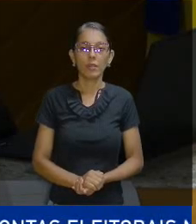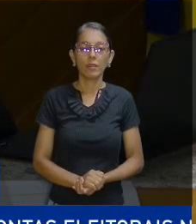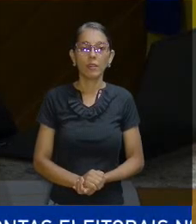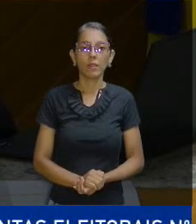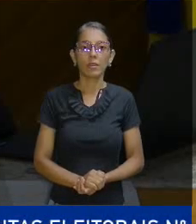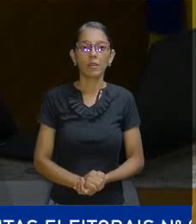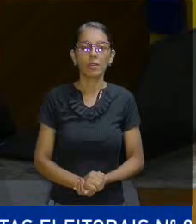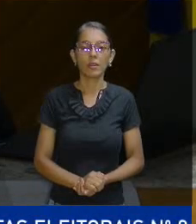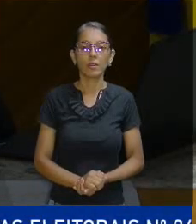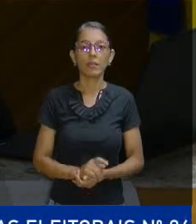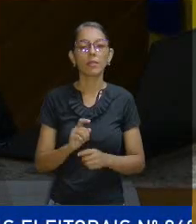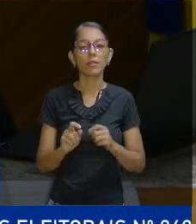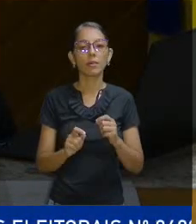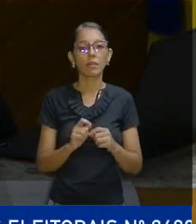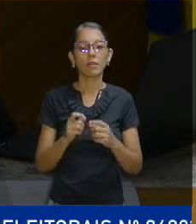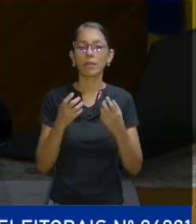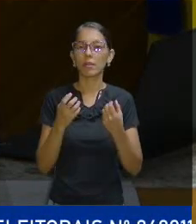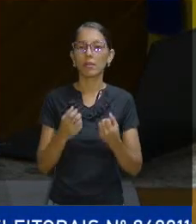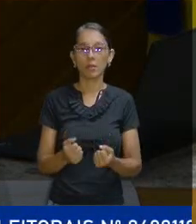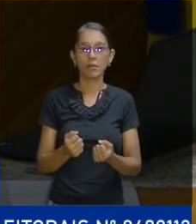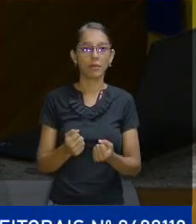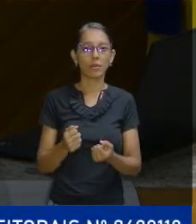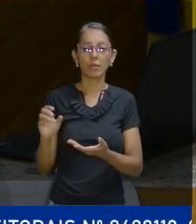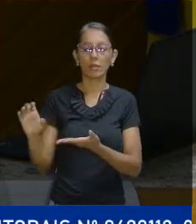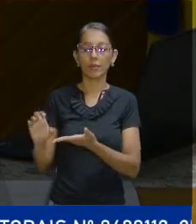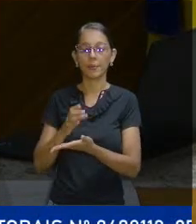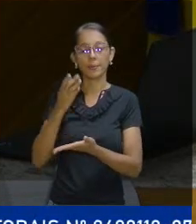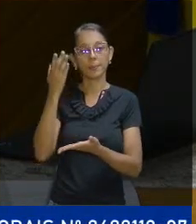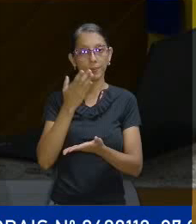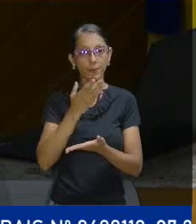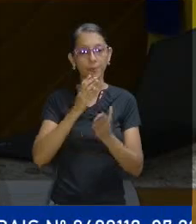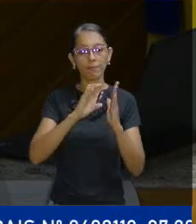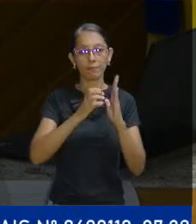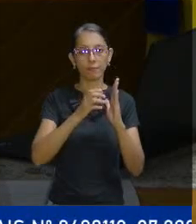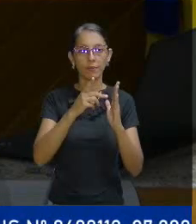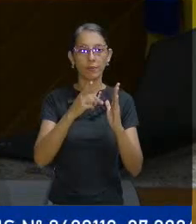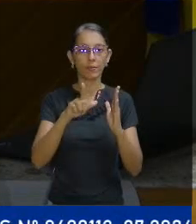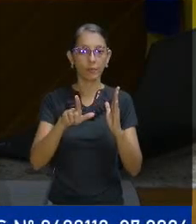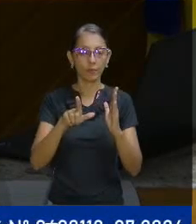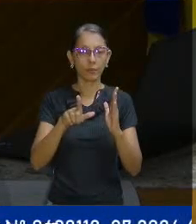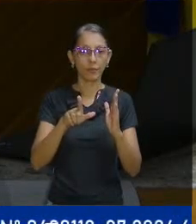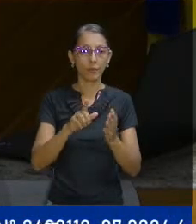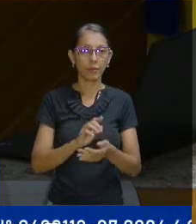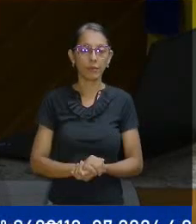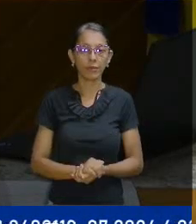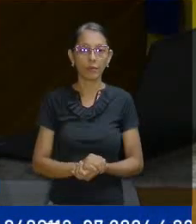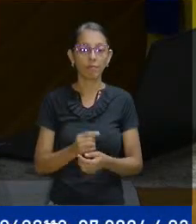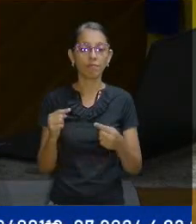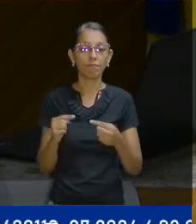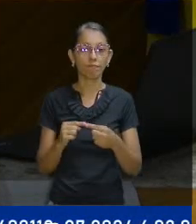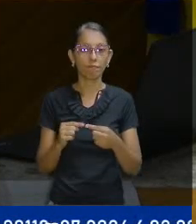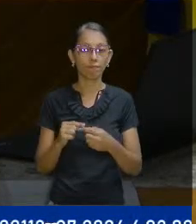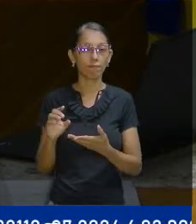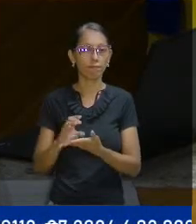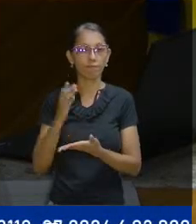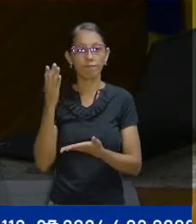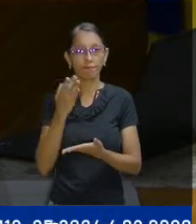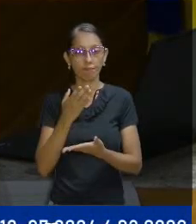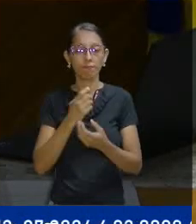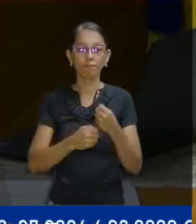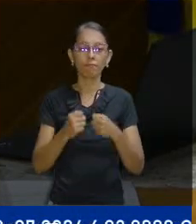no sentido de desaprovar as contas do Partido Liberal referente ao exercício financeiro de